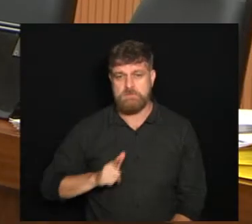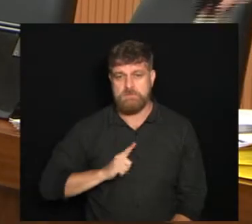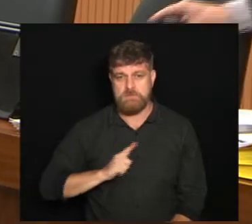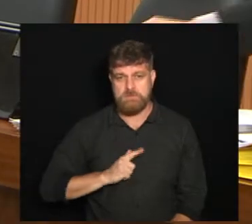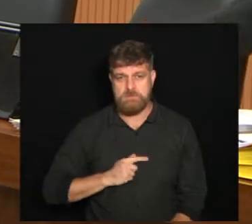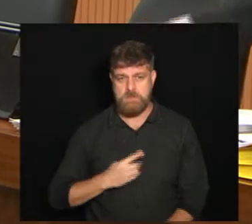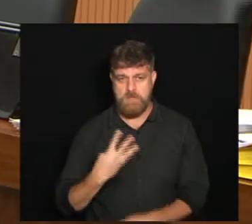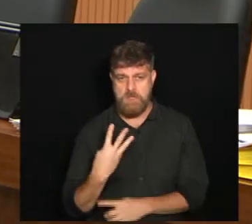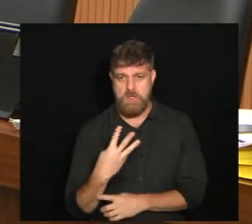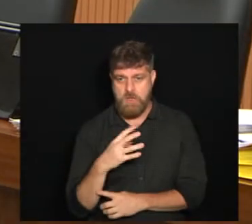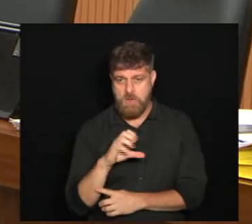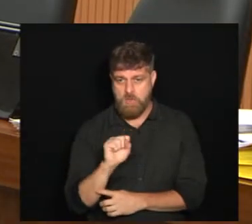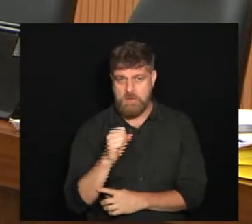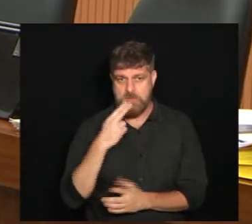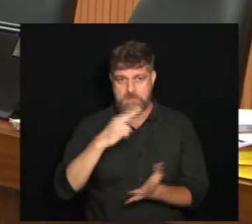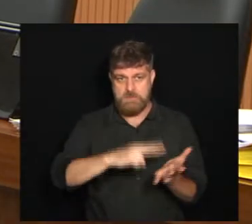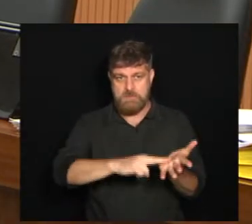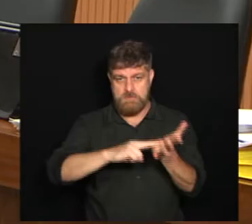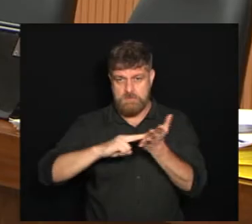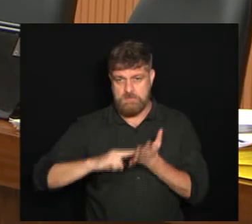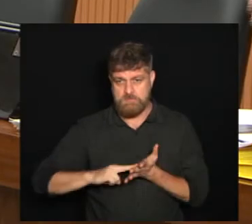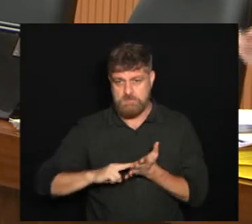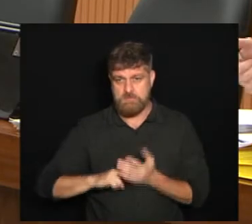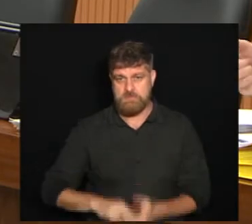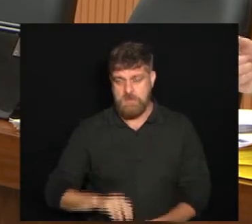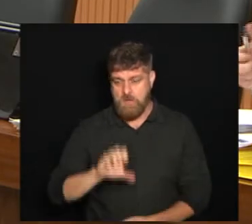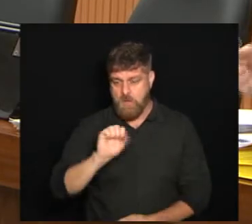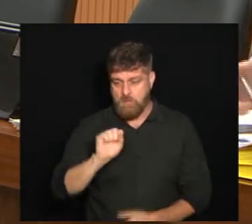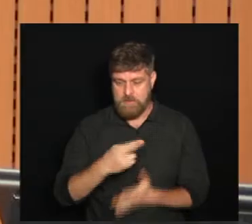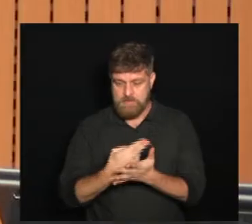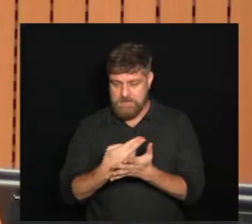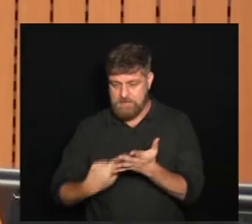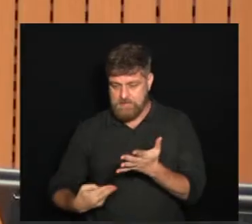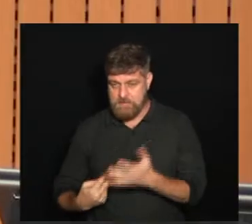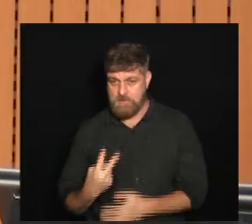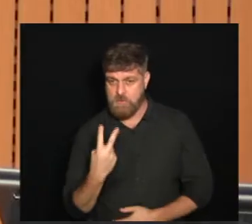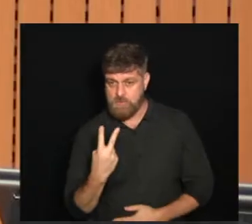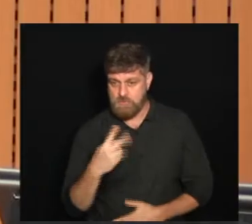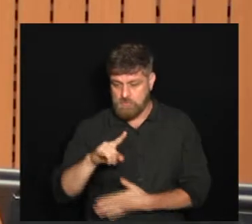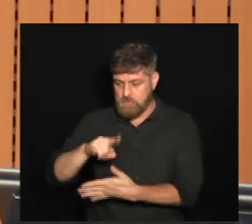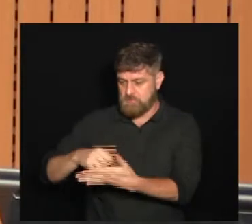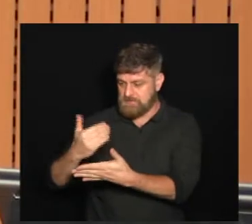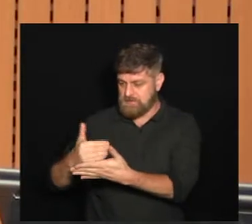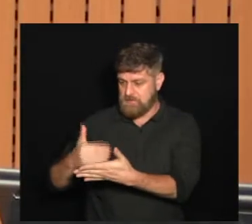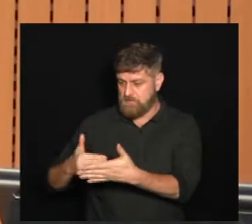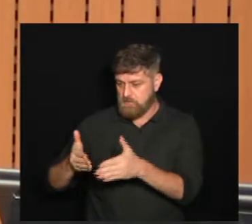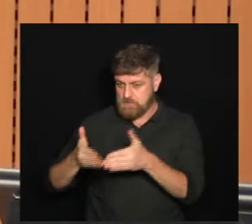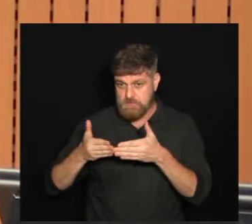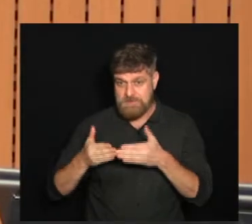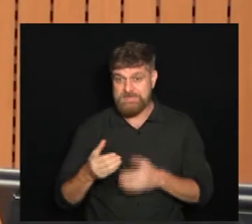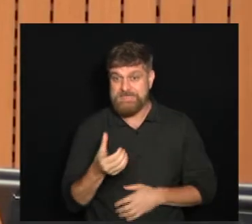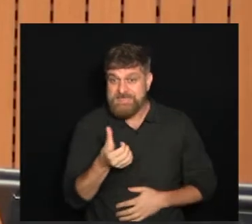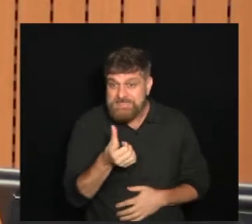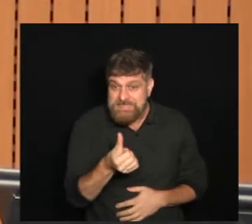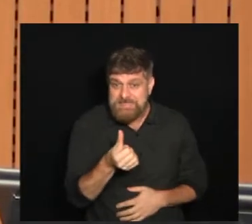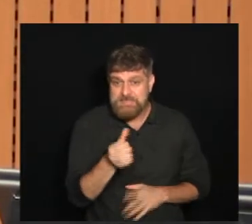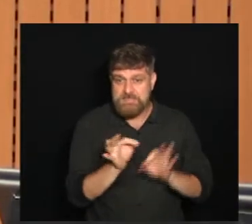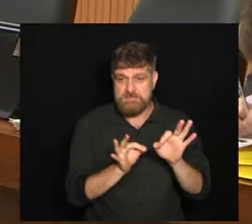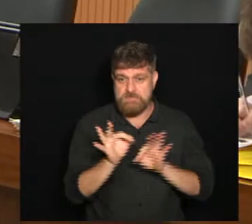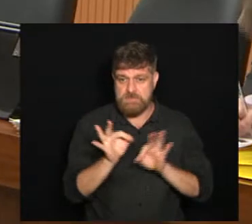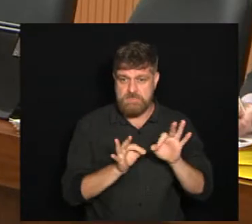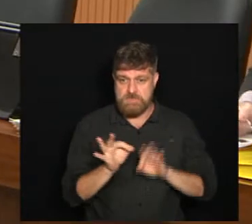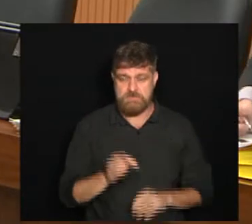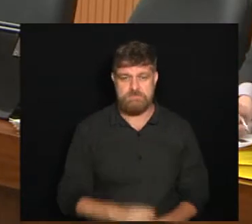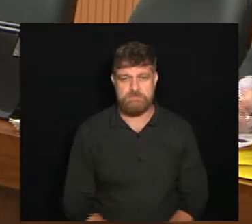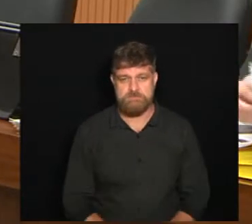temos 48 correspondências recebidas, 8 requerimentos, 2 moções e 6 projetos.